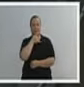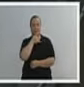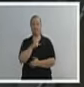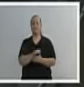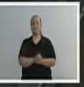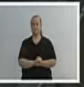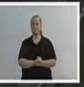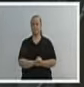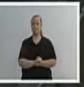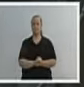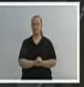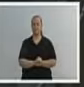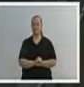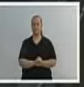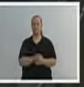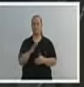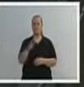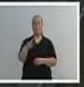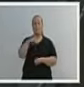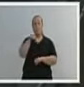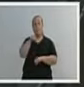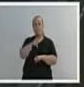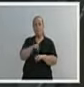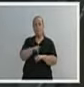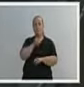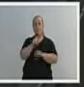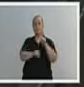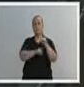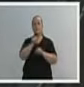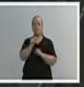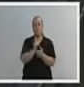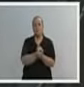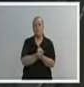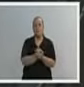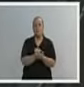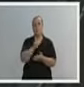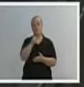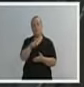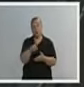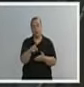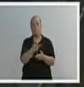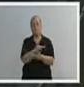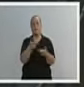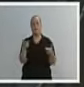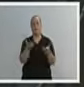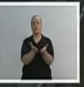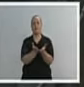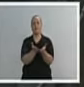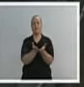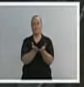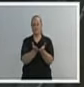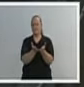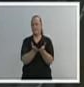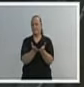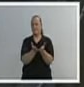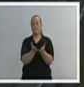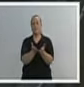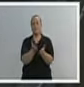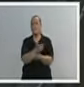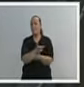do nosso país como a sua raiz, na sua grande maioria cristã, foge da visão da grande maioria